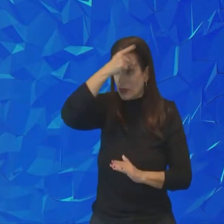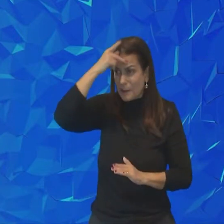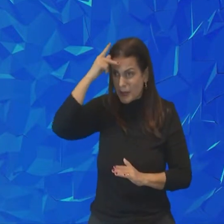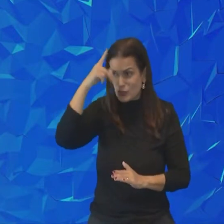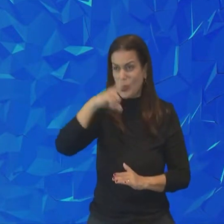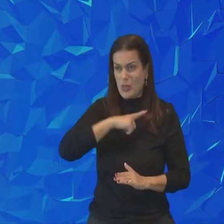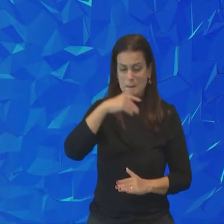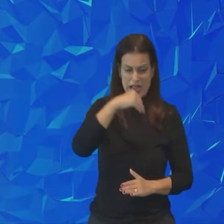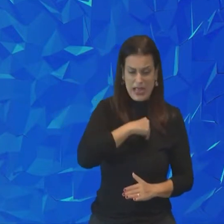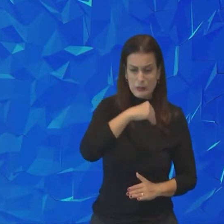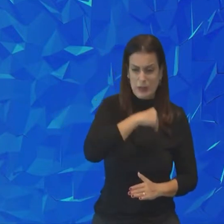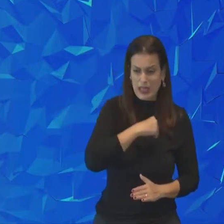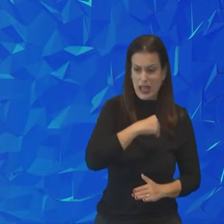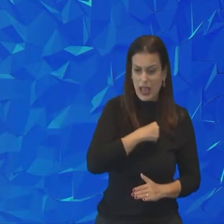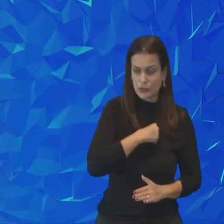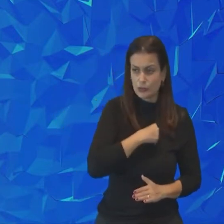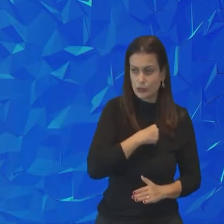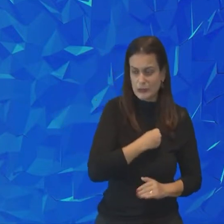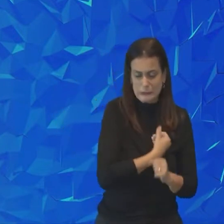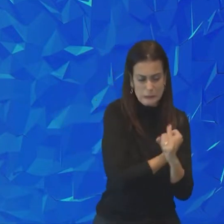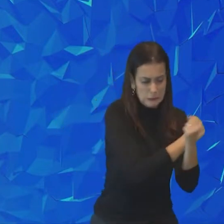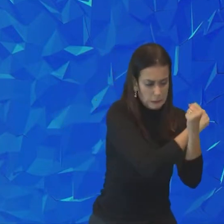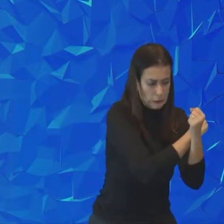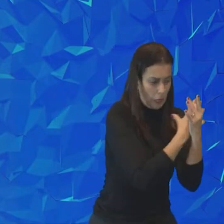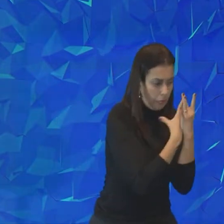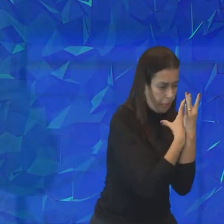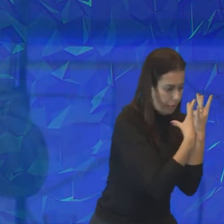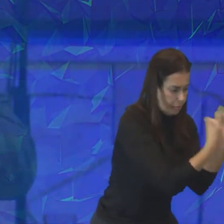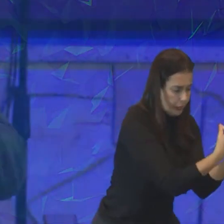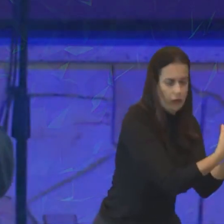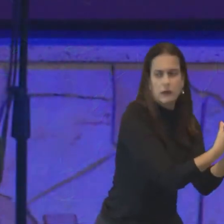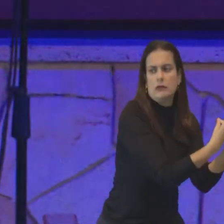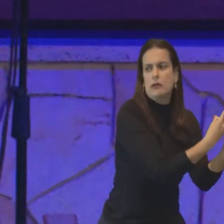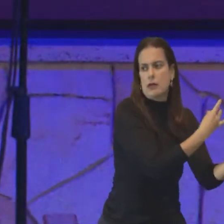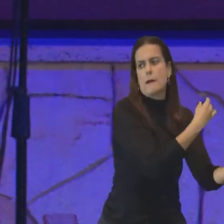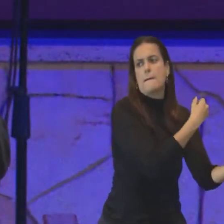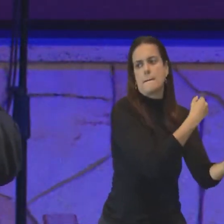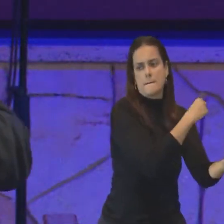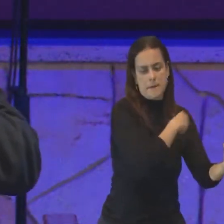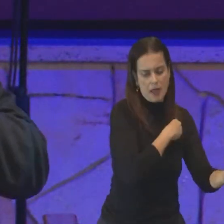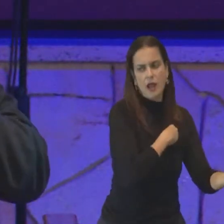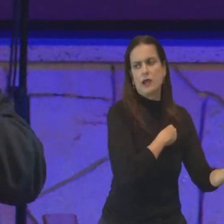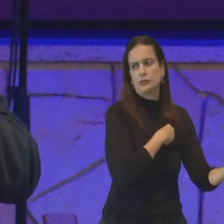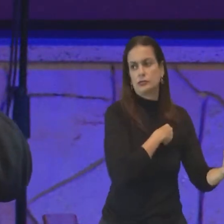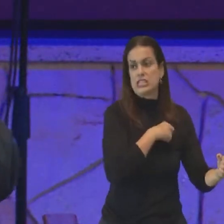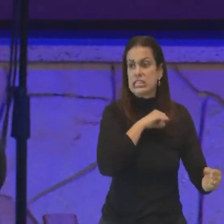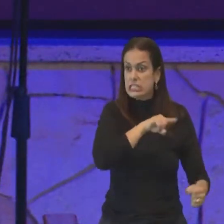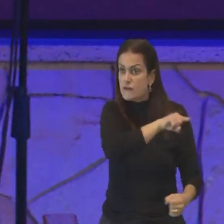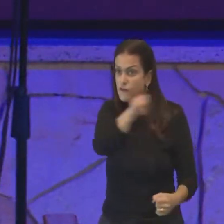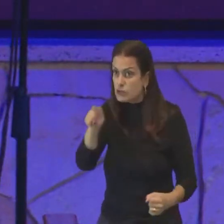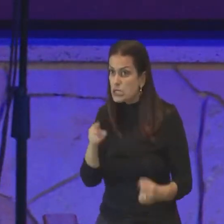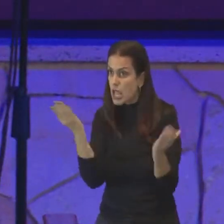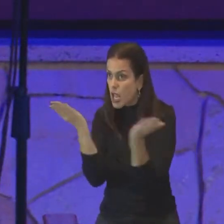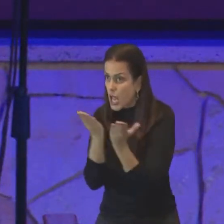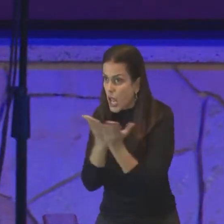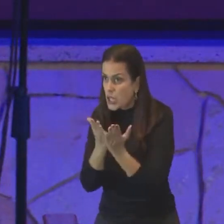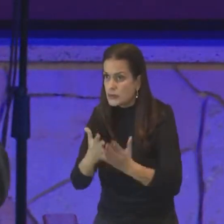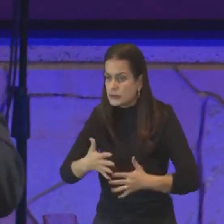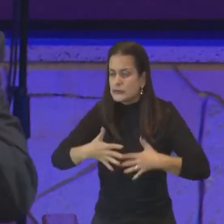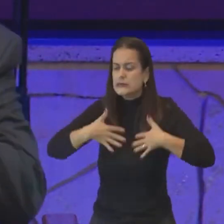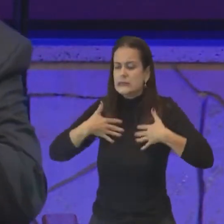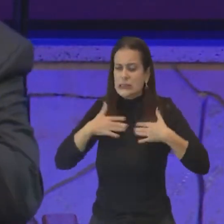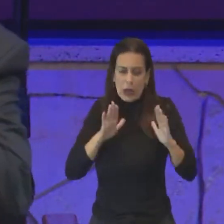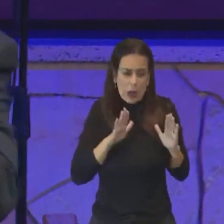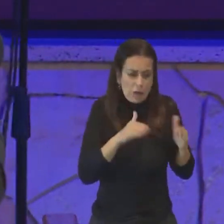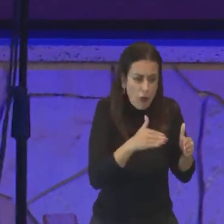comete pecado é escravo do pecado. Então, se você afirma ser um cristão e você tem prazer no